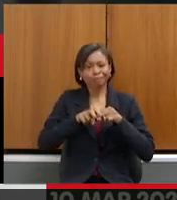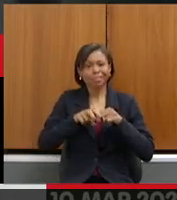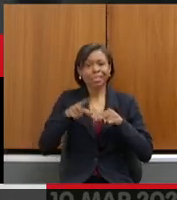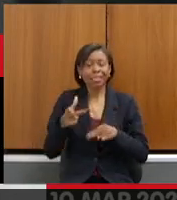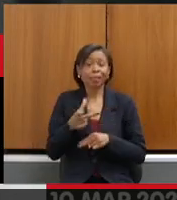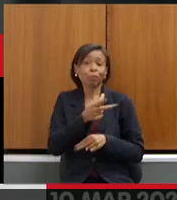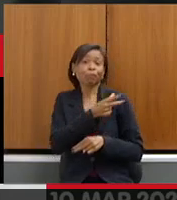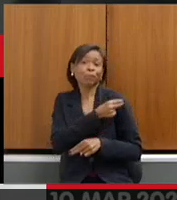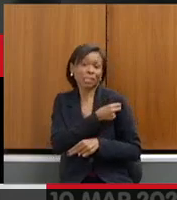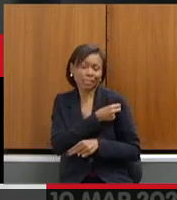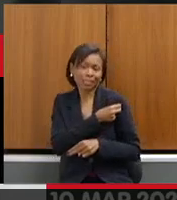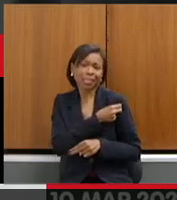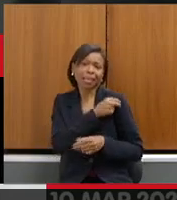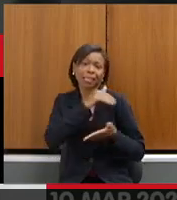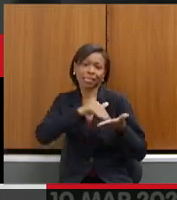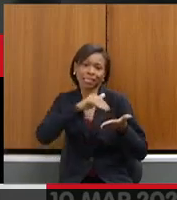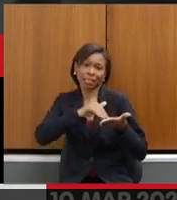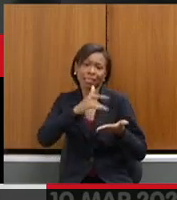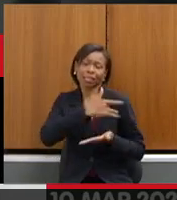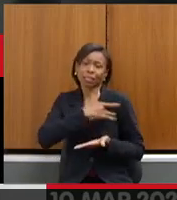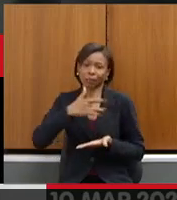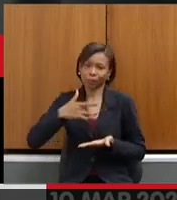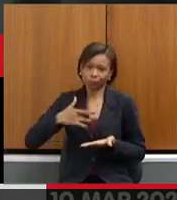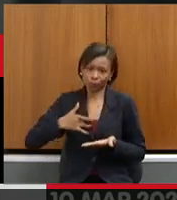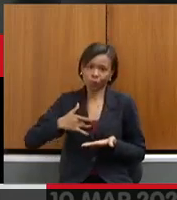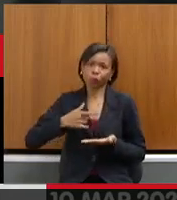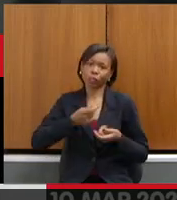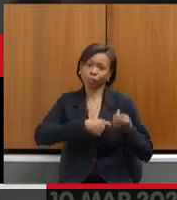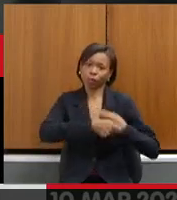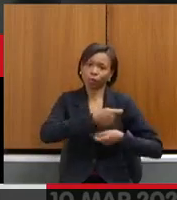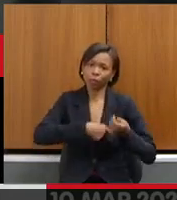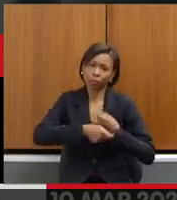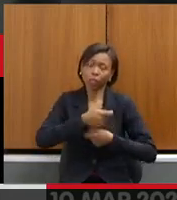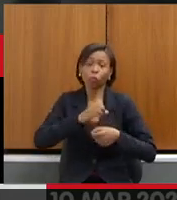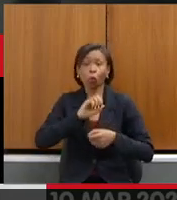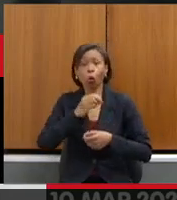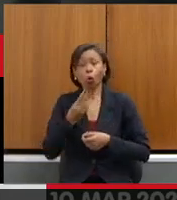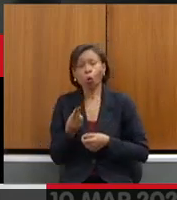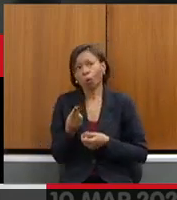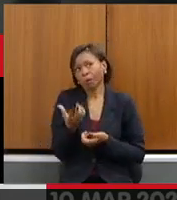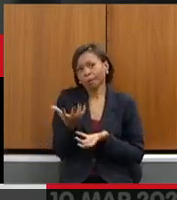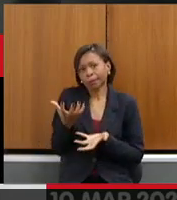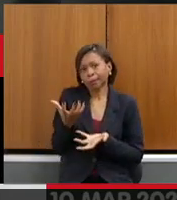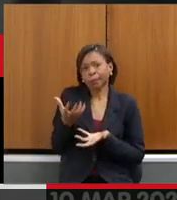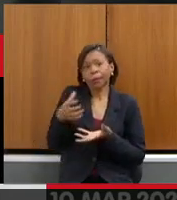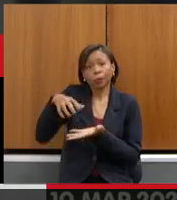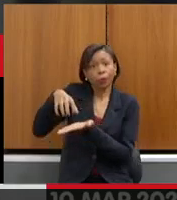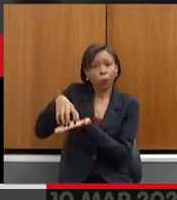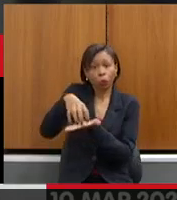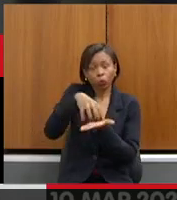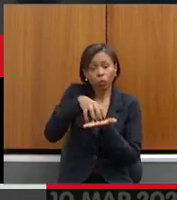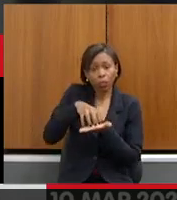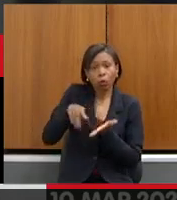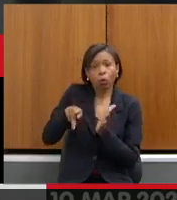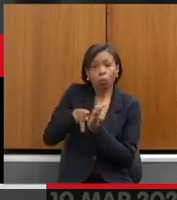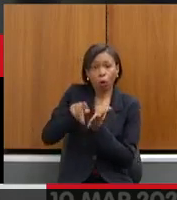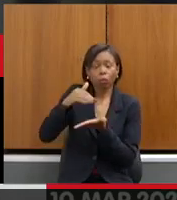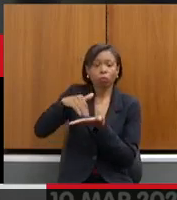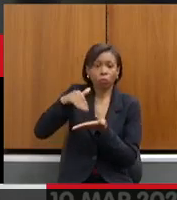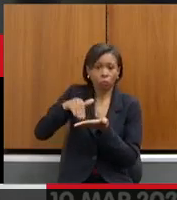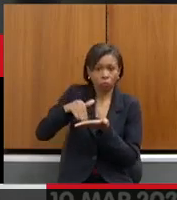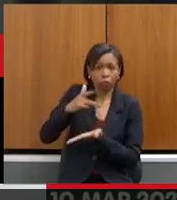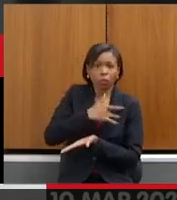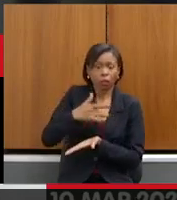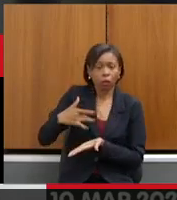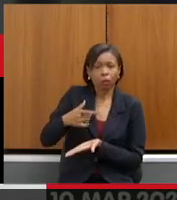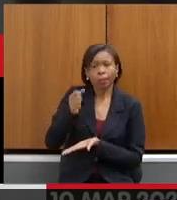Secretaria Estadual de Saúde ou as secretarias municipais de saúde ou seja quem viabiliza um respirador sair